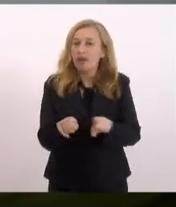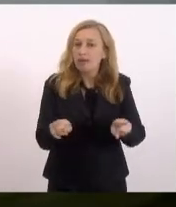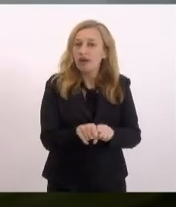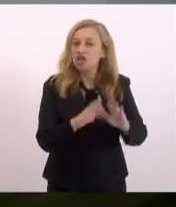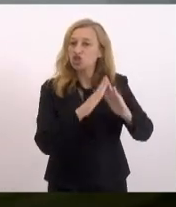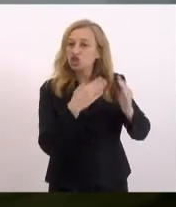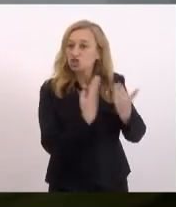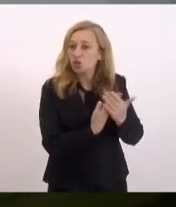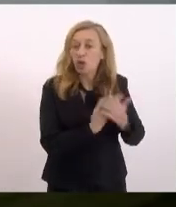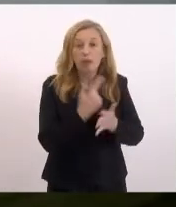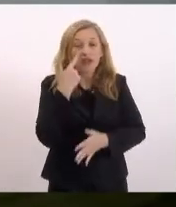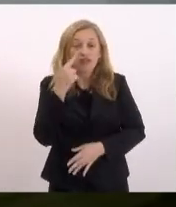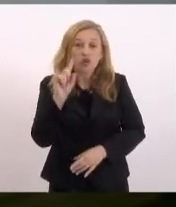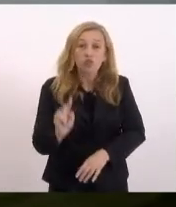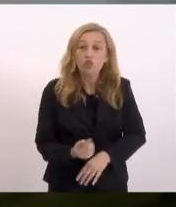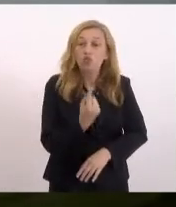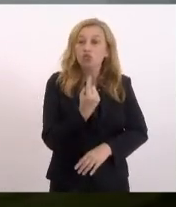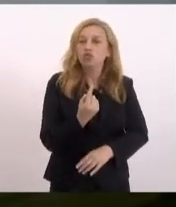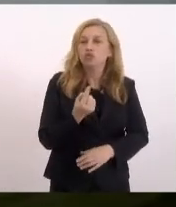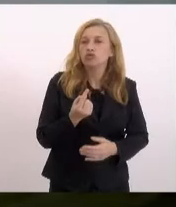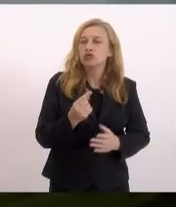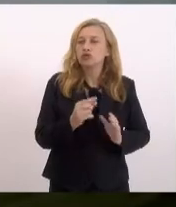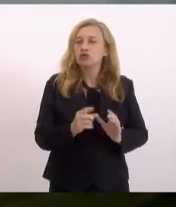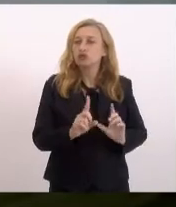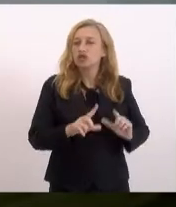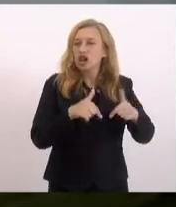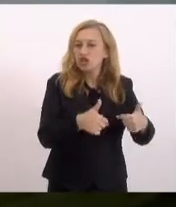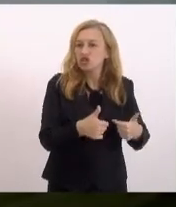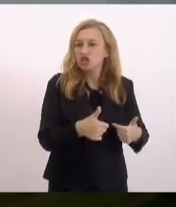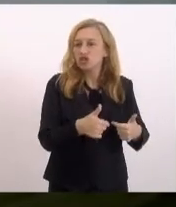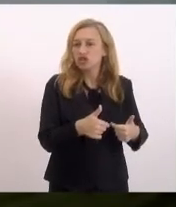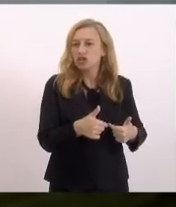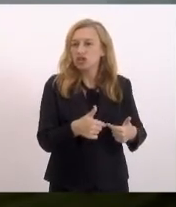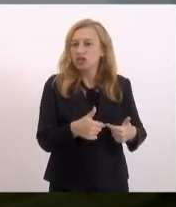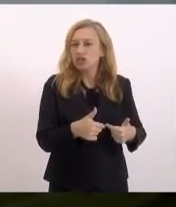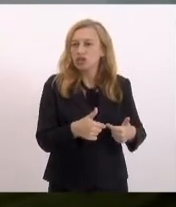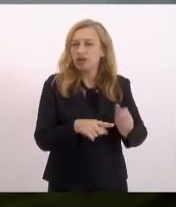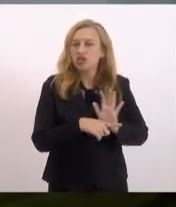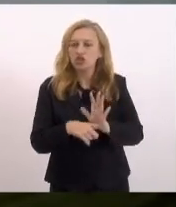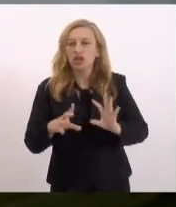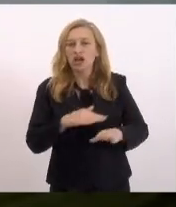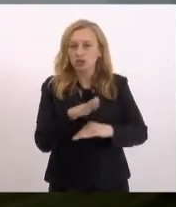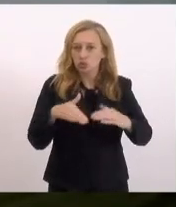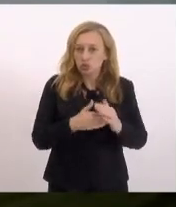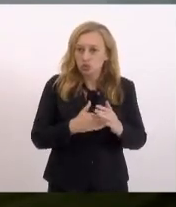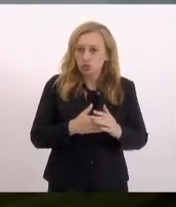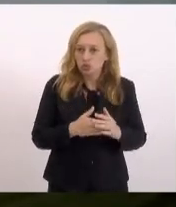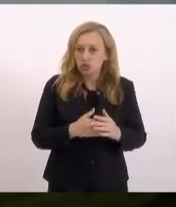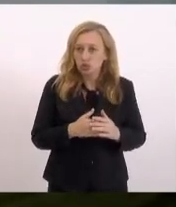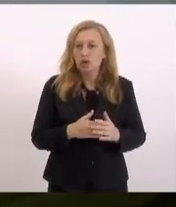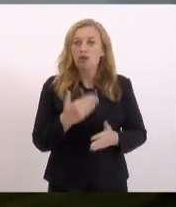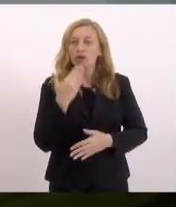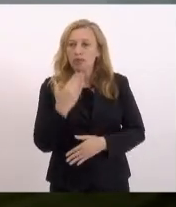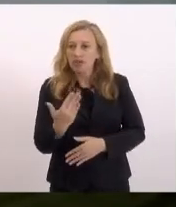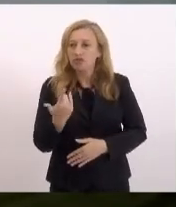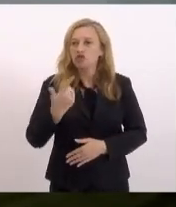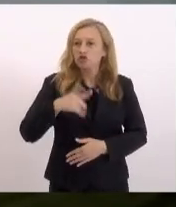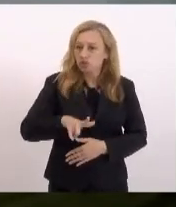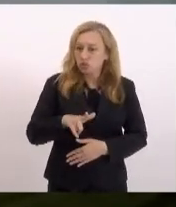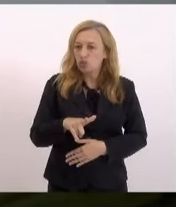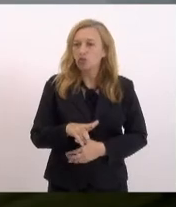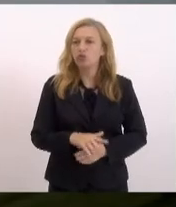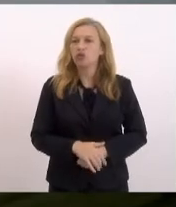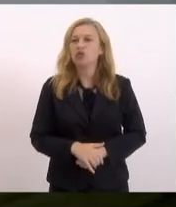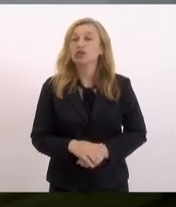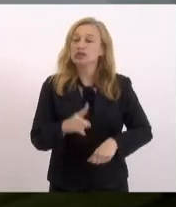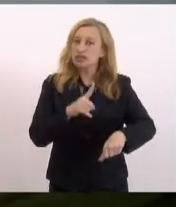única maneira, uma única forma, regulamentar para atender ambas. Mas hoje penso, novamente reafirmo, que